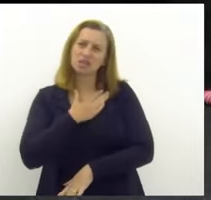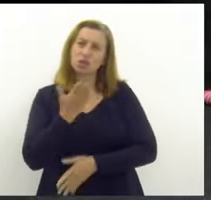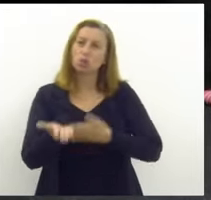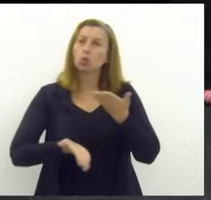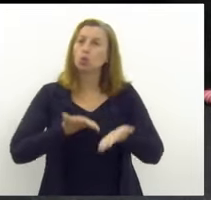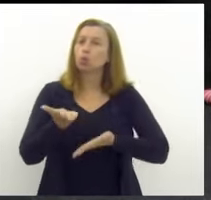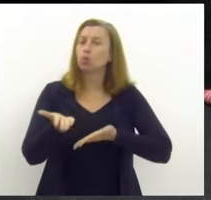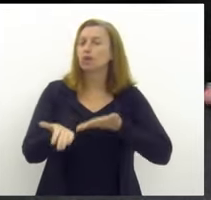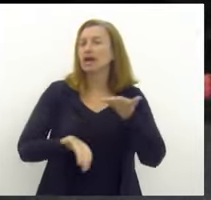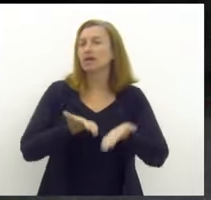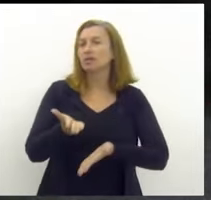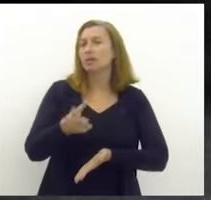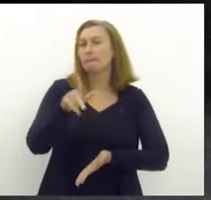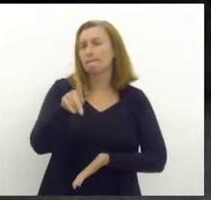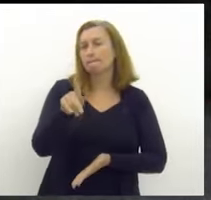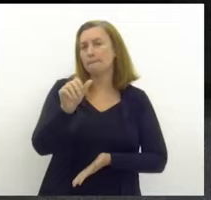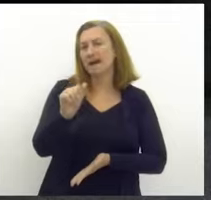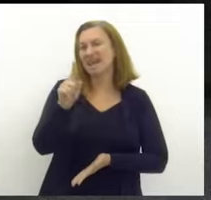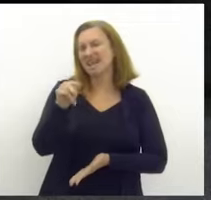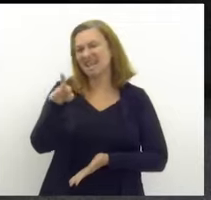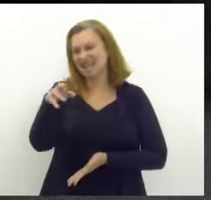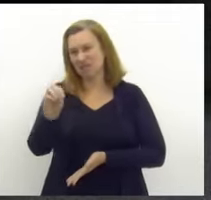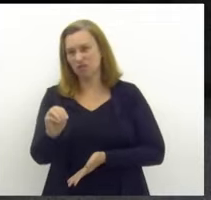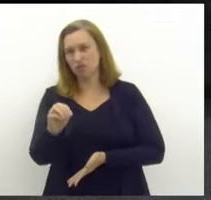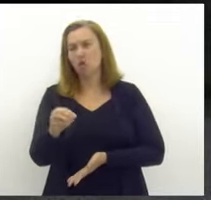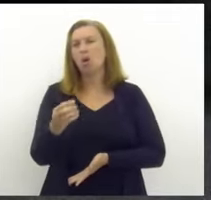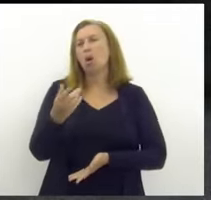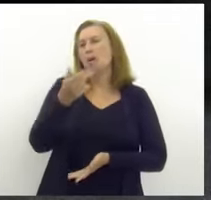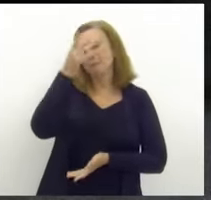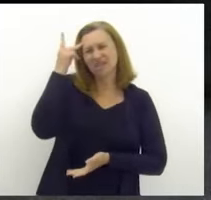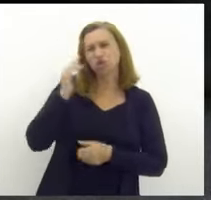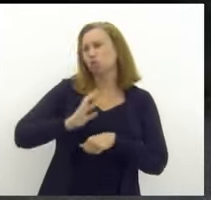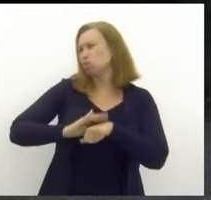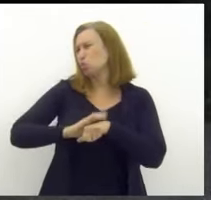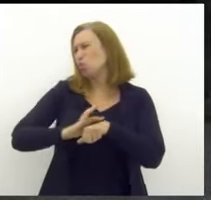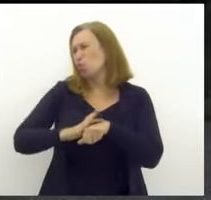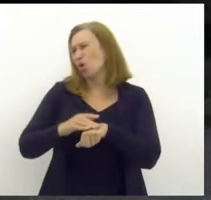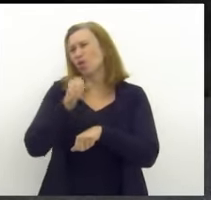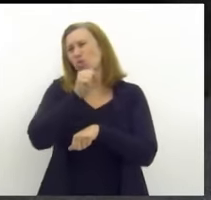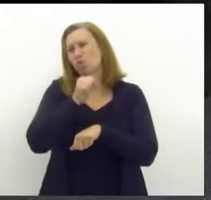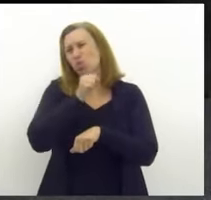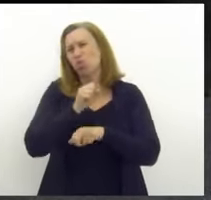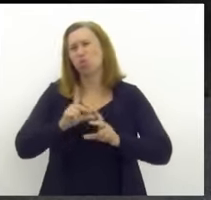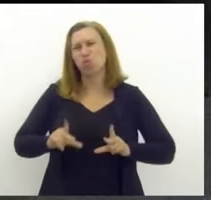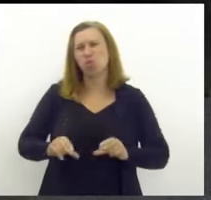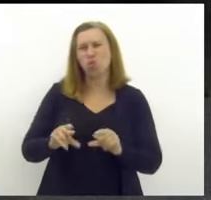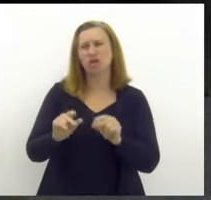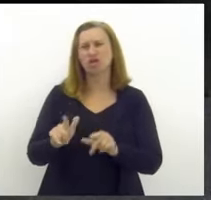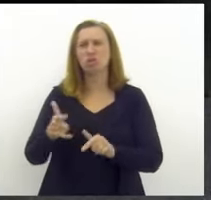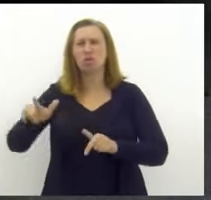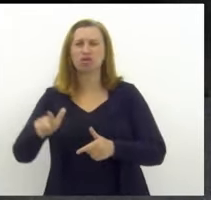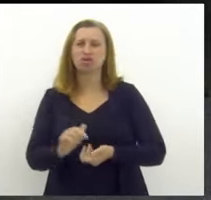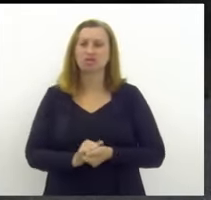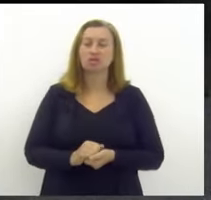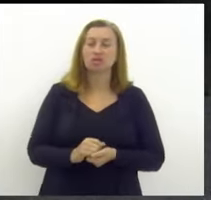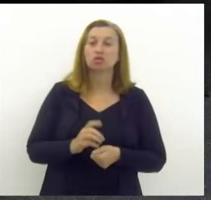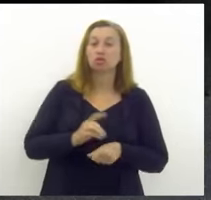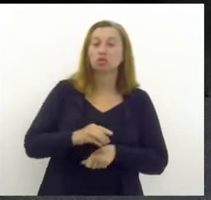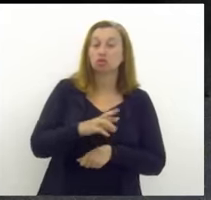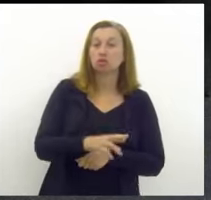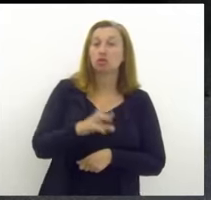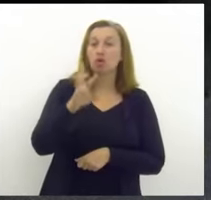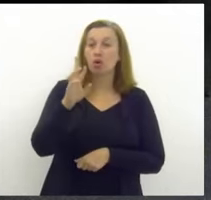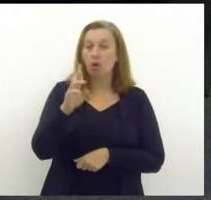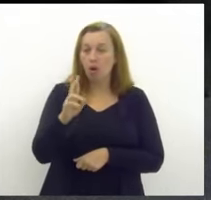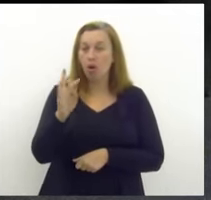cuidados paliativos para pessoas que estão muito doentes muito idosas com câncer etc tava o Dr Roberto Gil